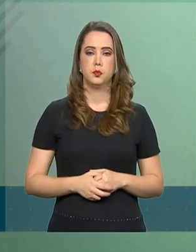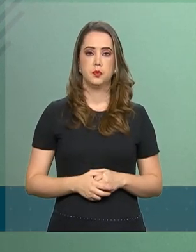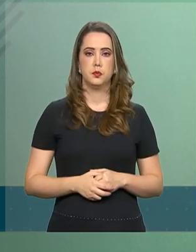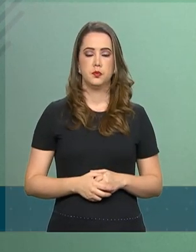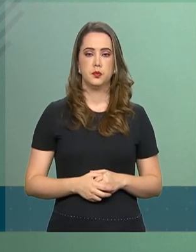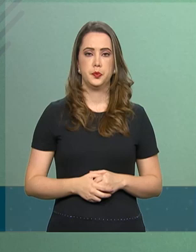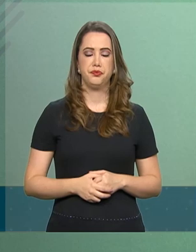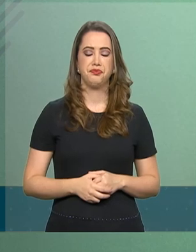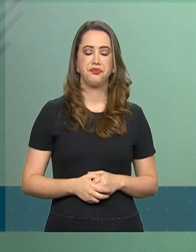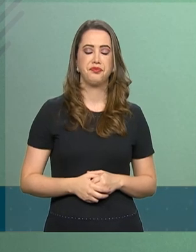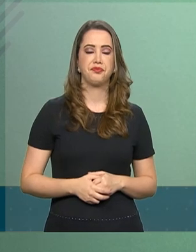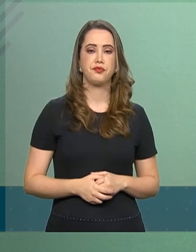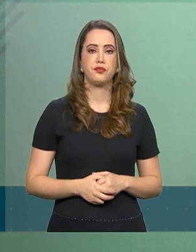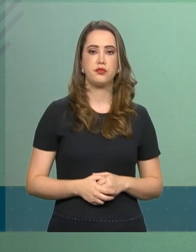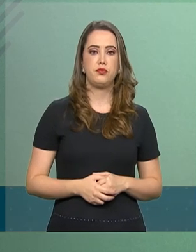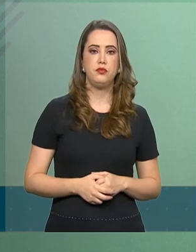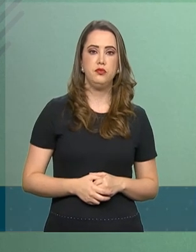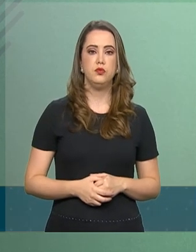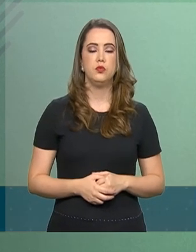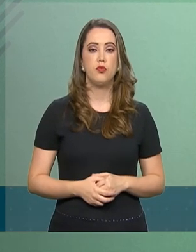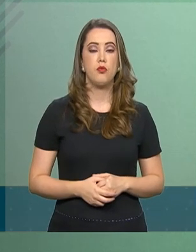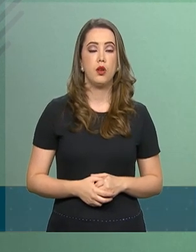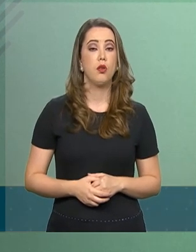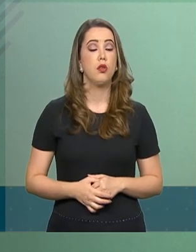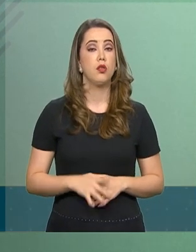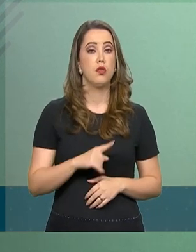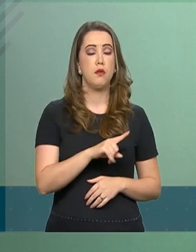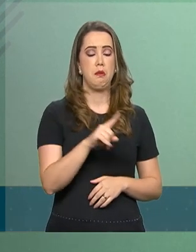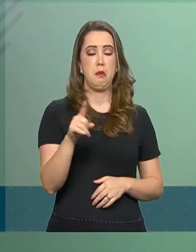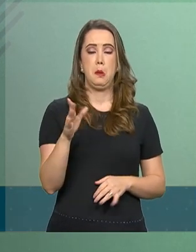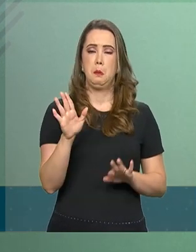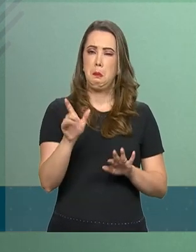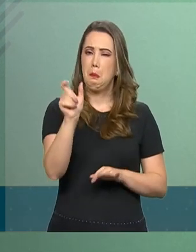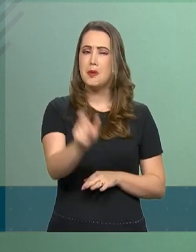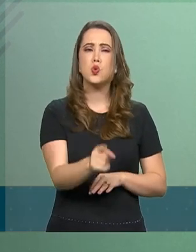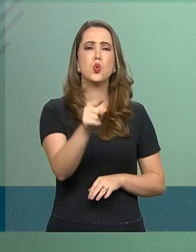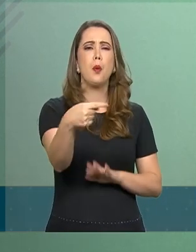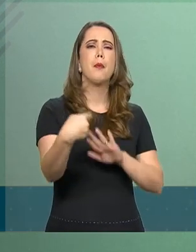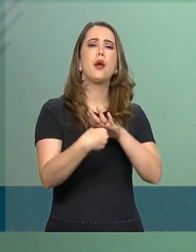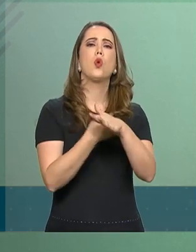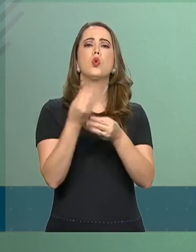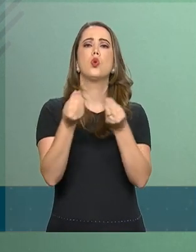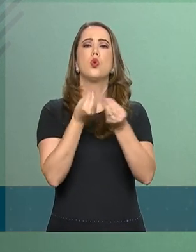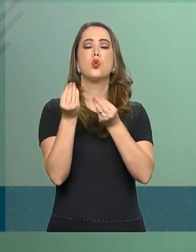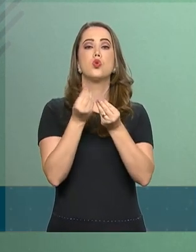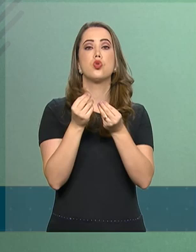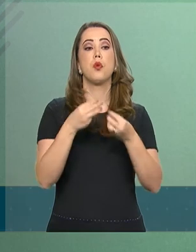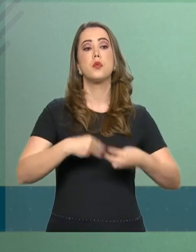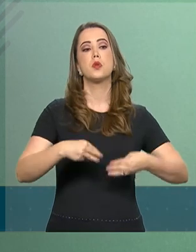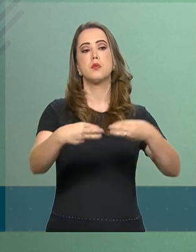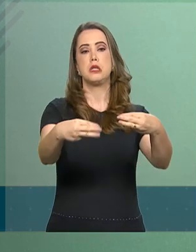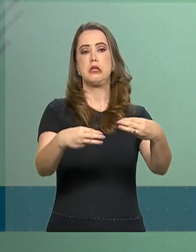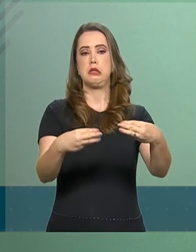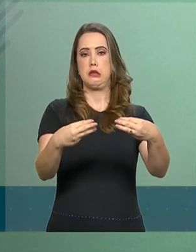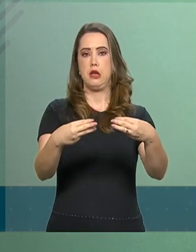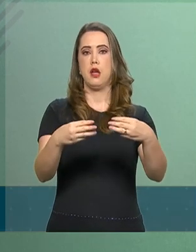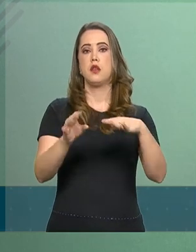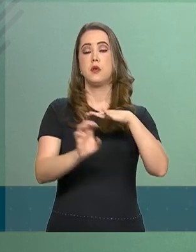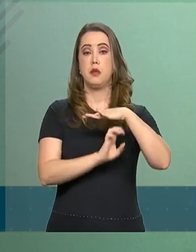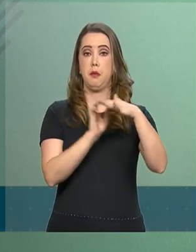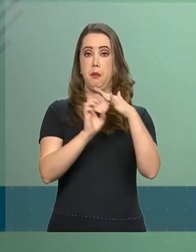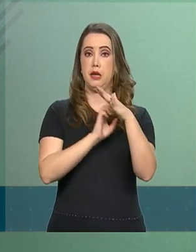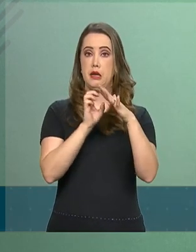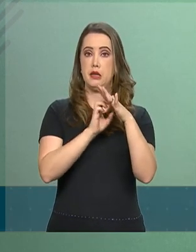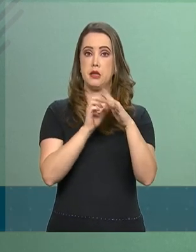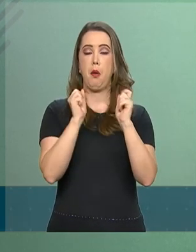alguém de vocês nos questionou sobre regras para a publicidade dos ministérios e estatais o que